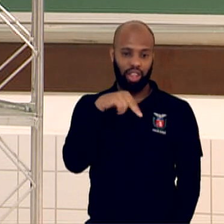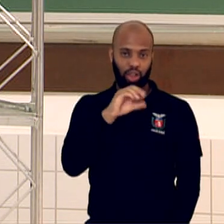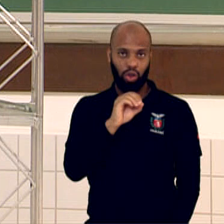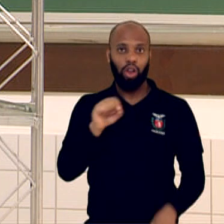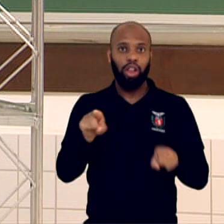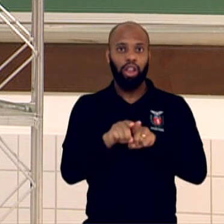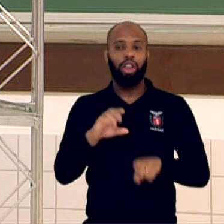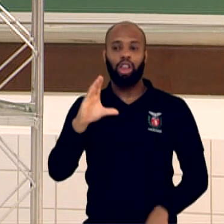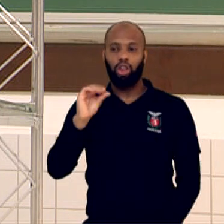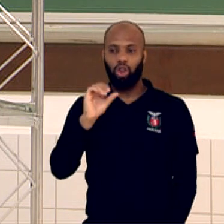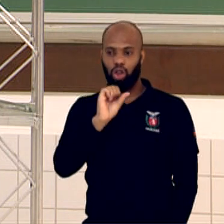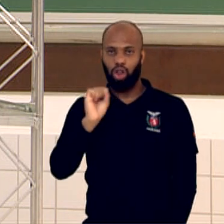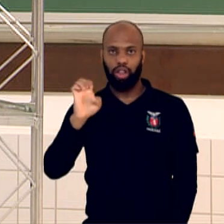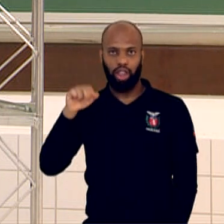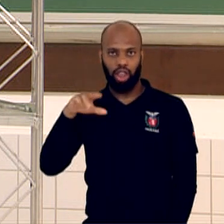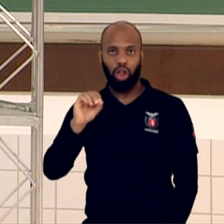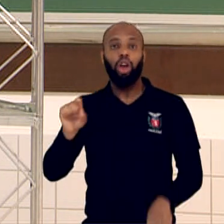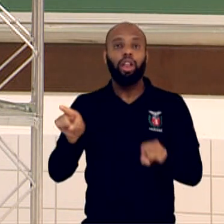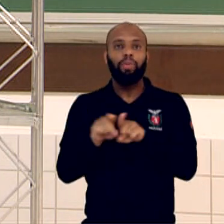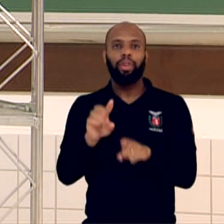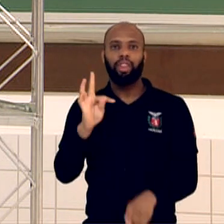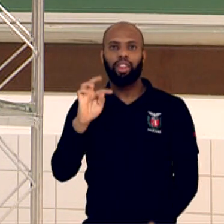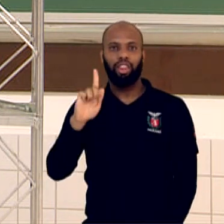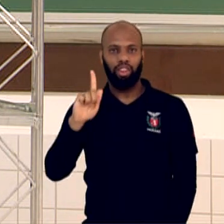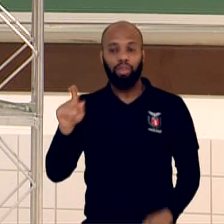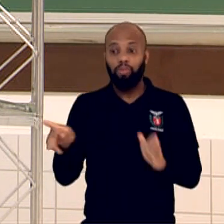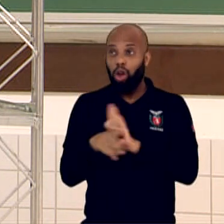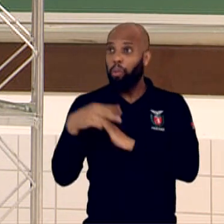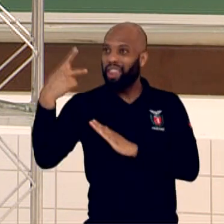tangente dele é o mesmo, tá? Então,